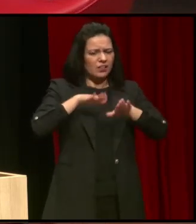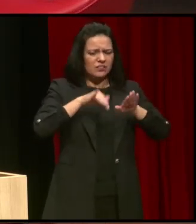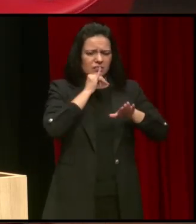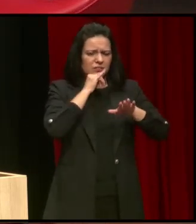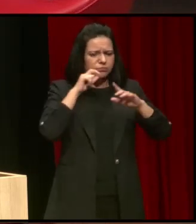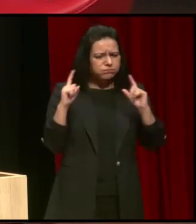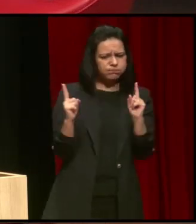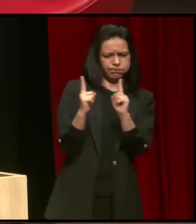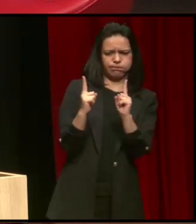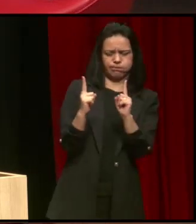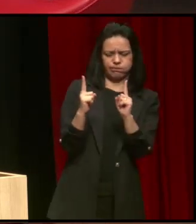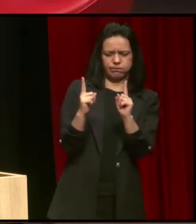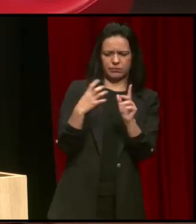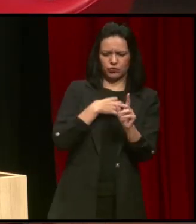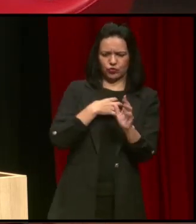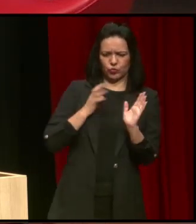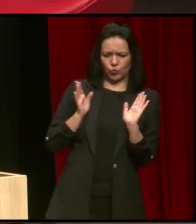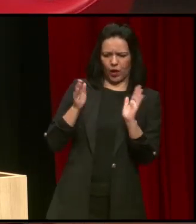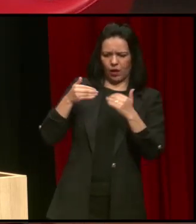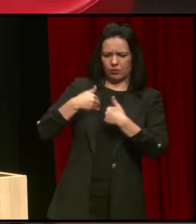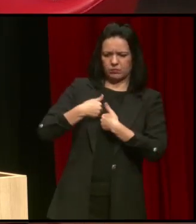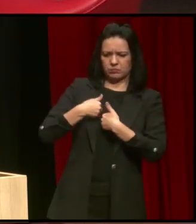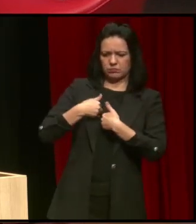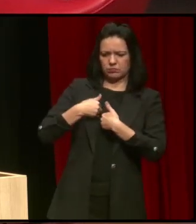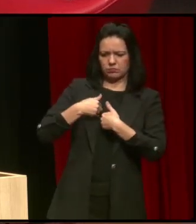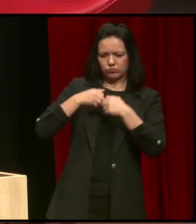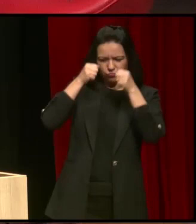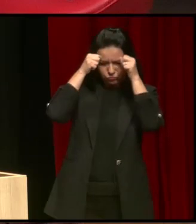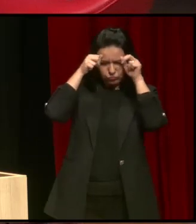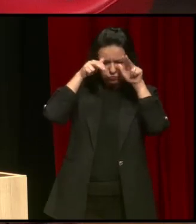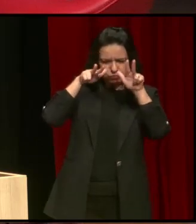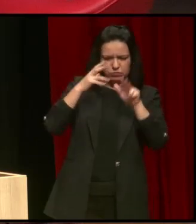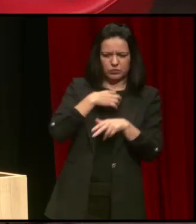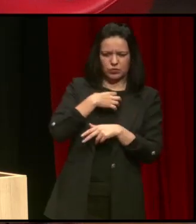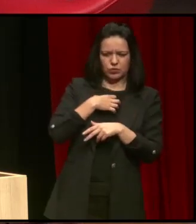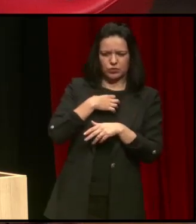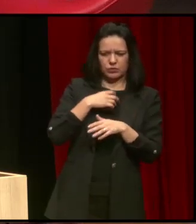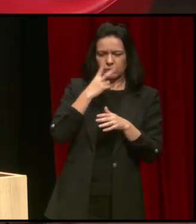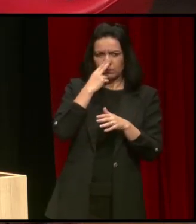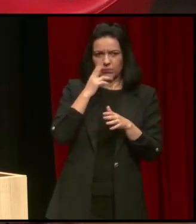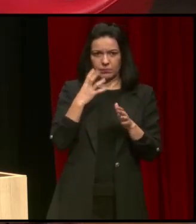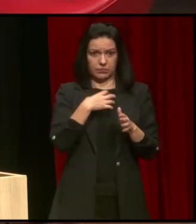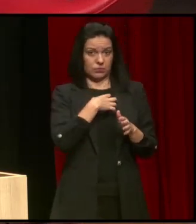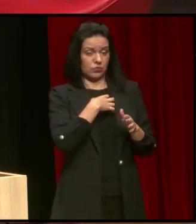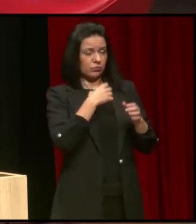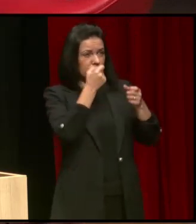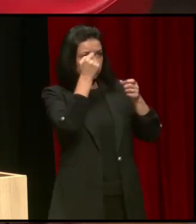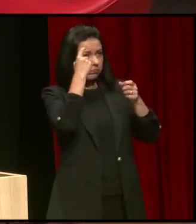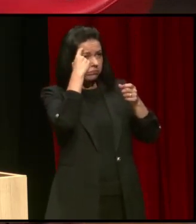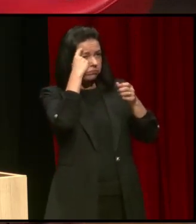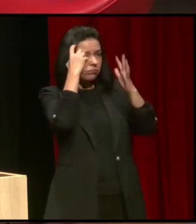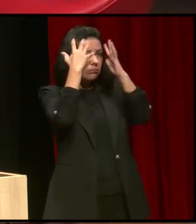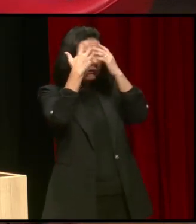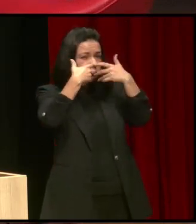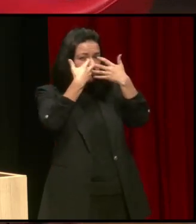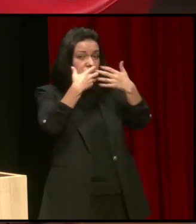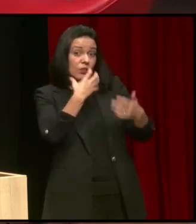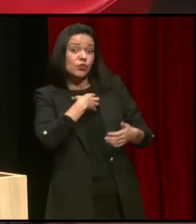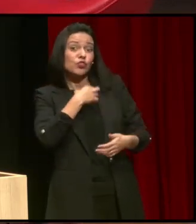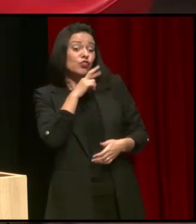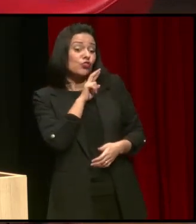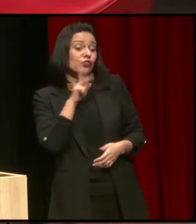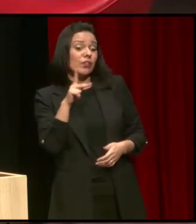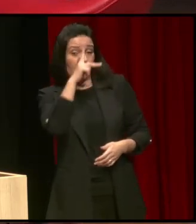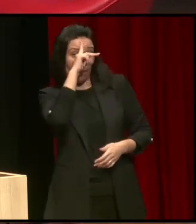autista. Porque ela não vive no nosso mundo em alguns momentos. Ela tem um outro mundo, a forma da cabeça dela pensar. Ela fala com